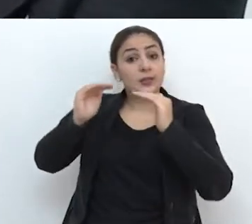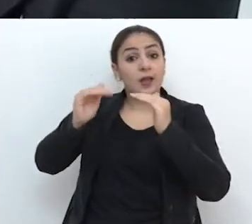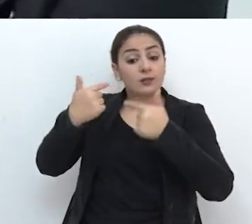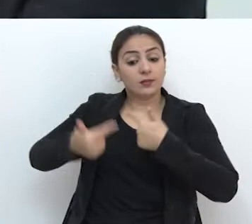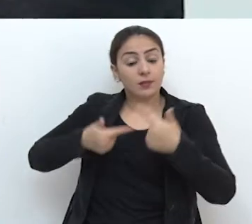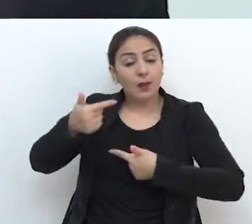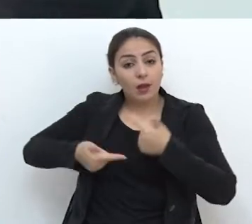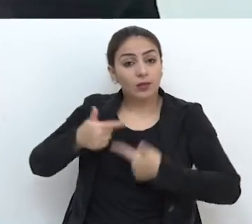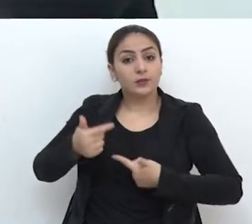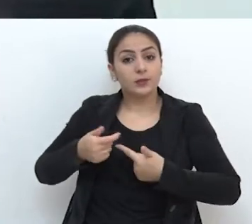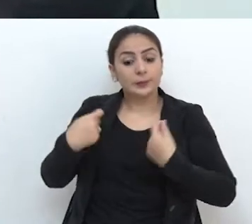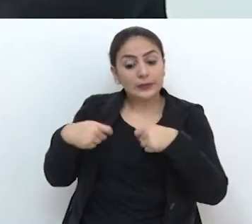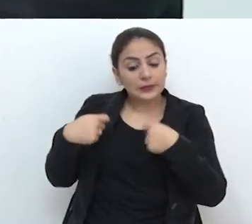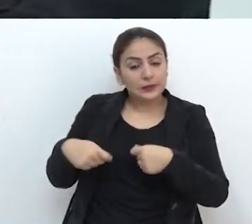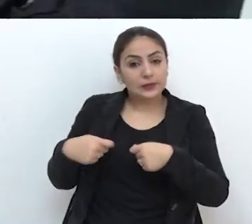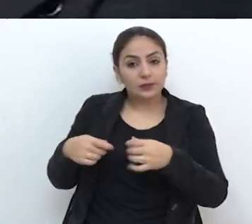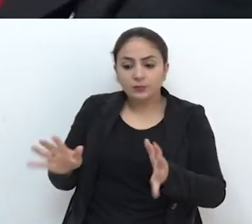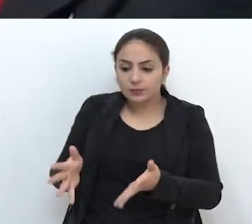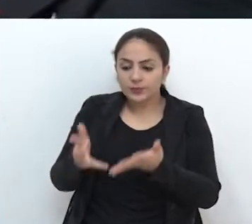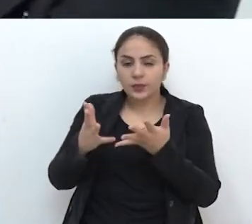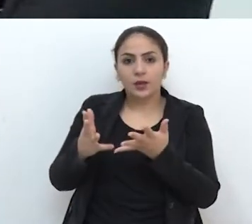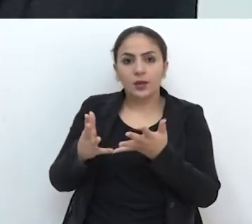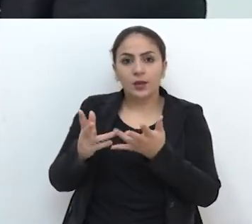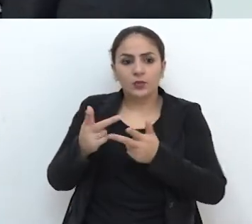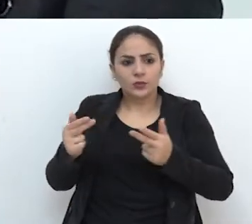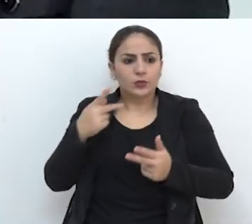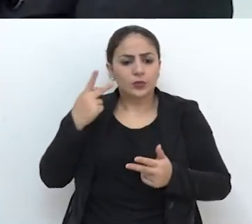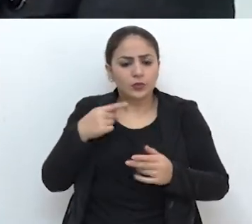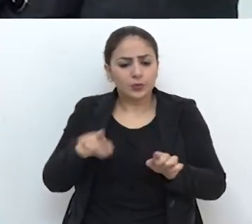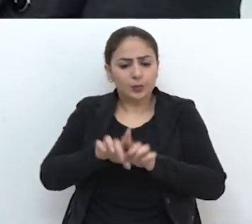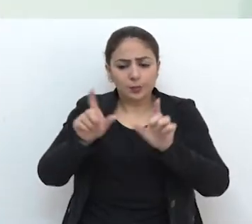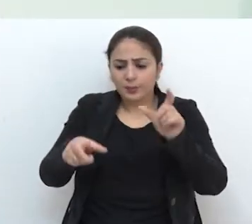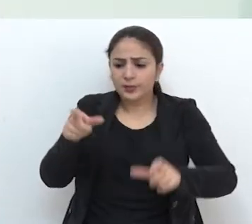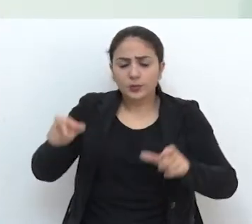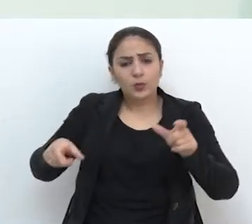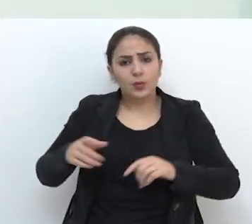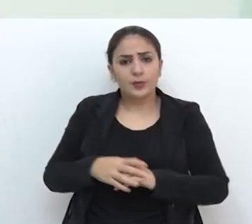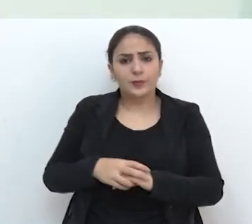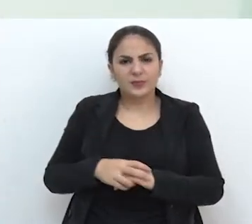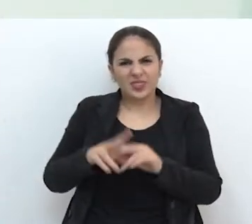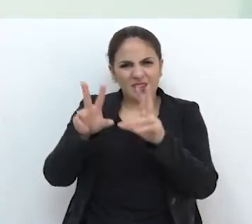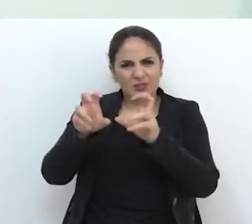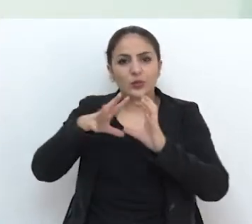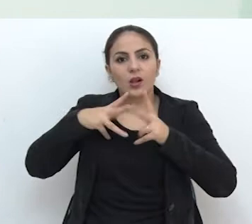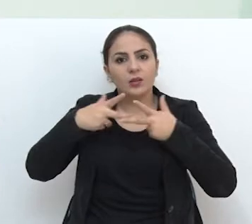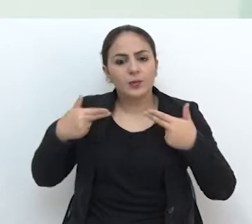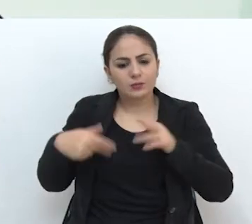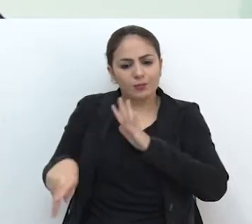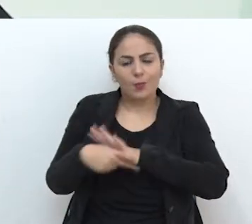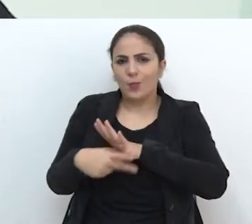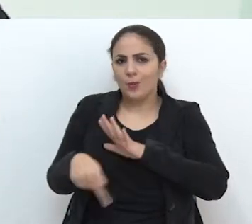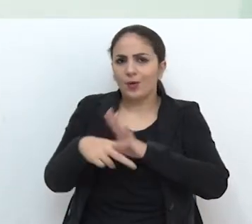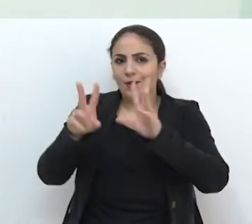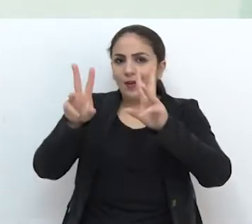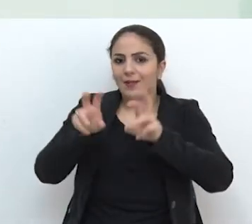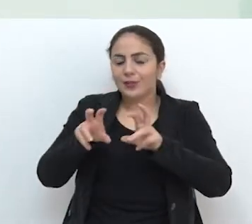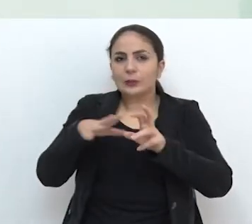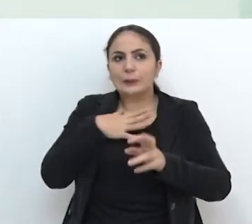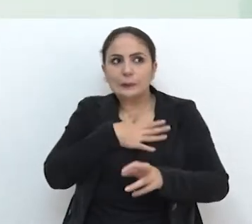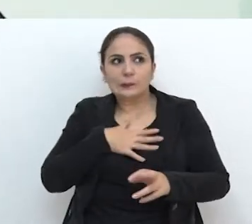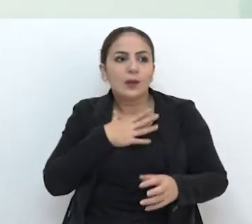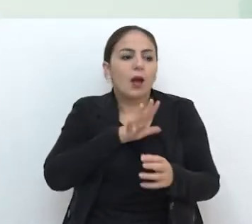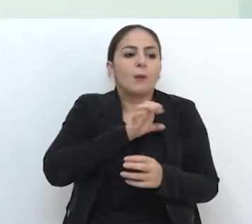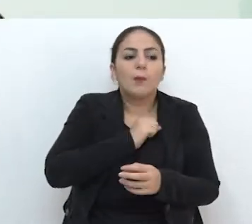o trabalho, respeitem a causa, o vereador e as pessoas. Porque a questão dos animais, ele não é só mais uma questão